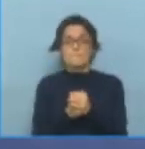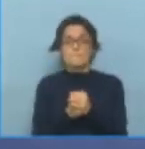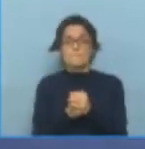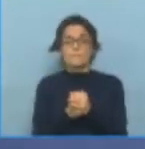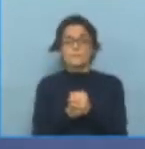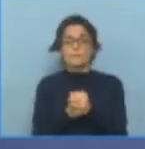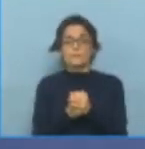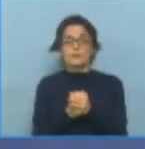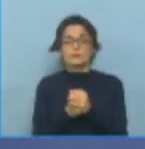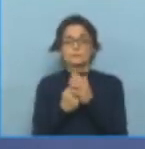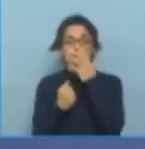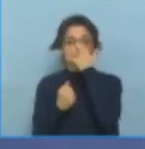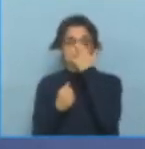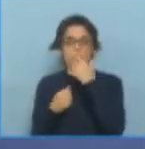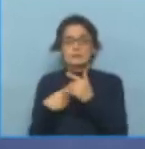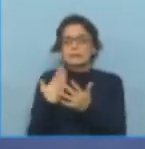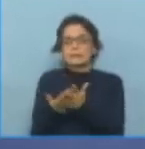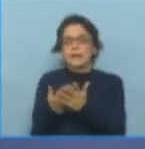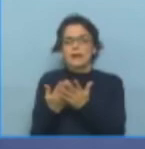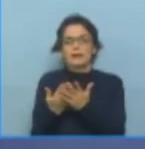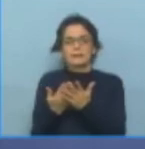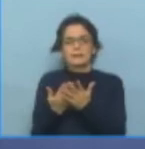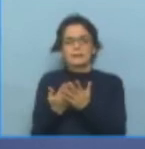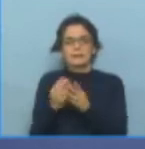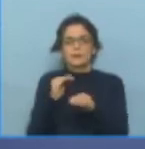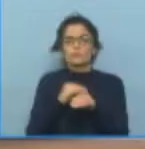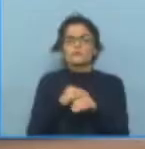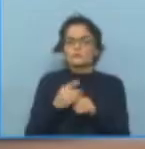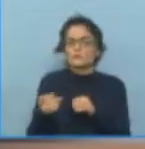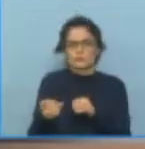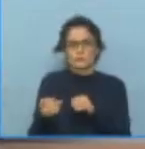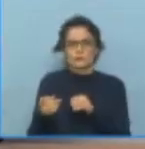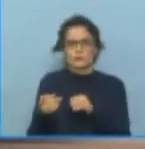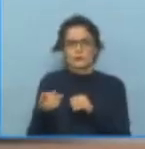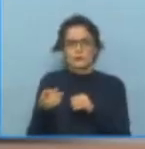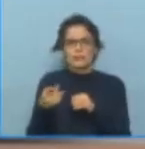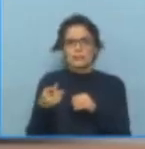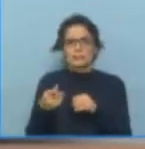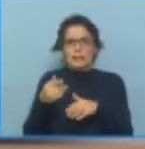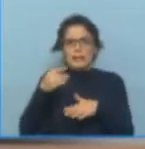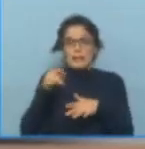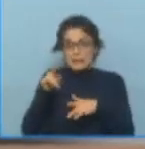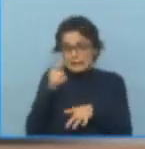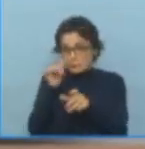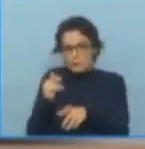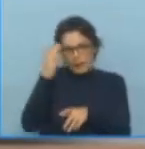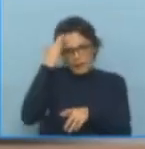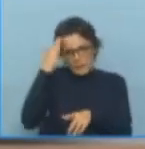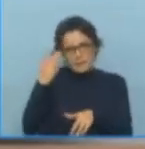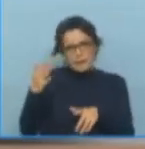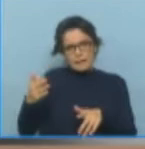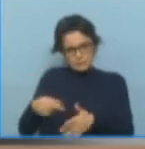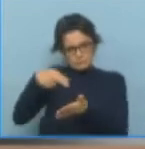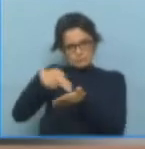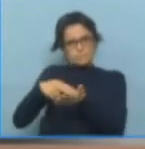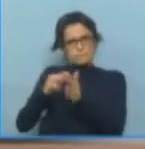o deixar um legado, o deixar um testemunho de capacidade de enfrentar até ao fim, o reconciliar-se